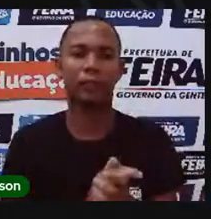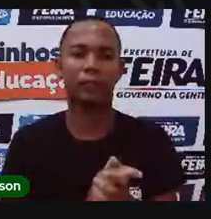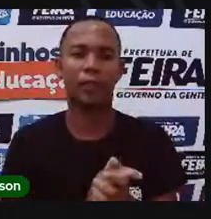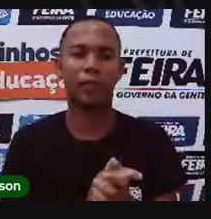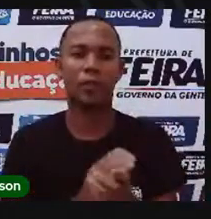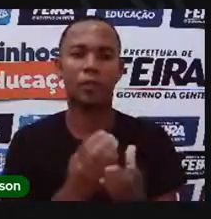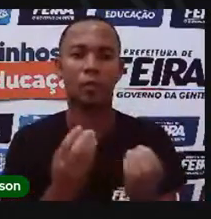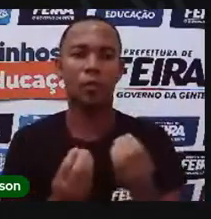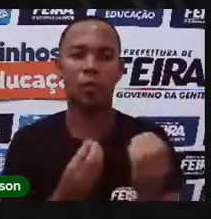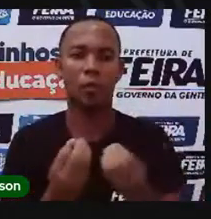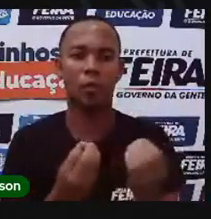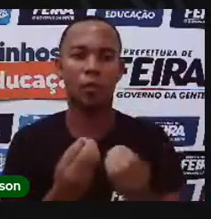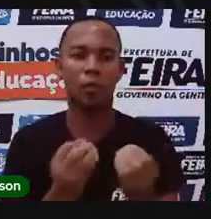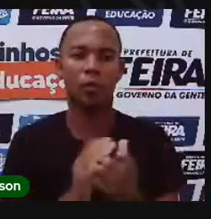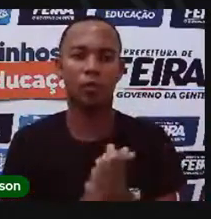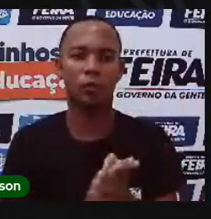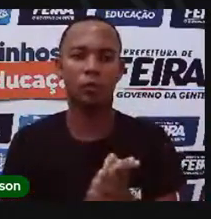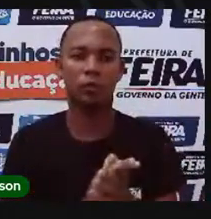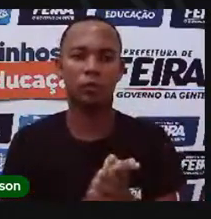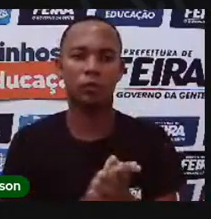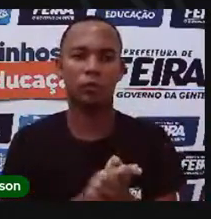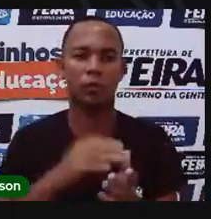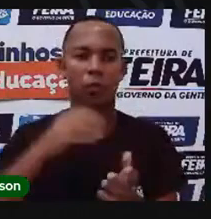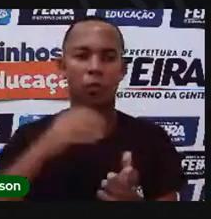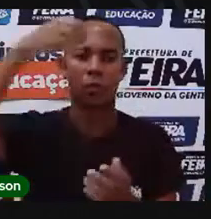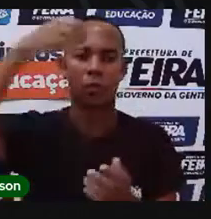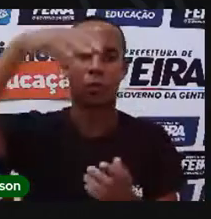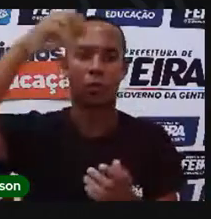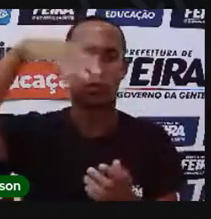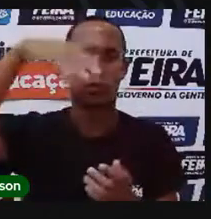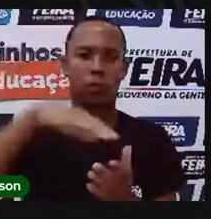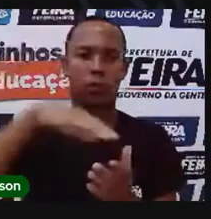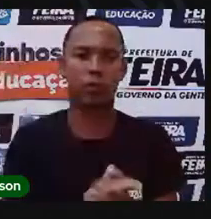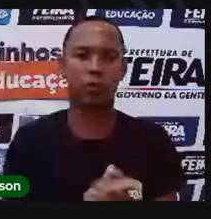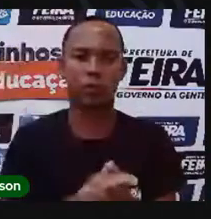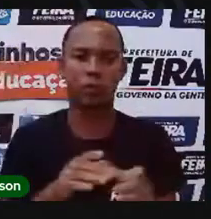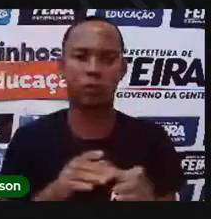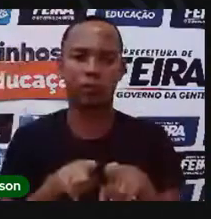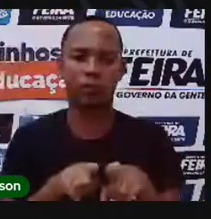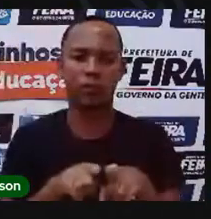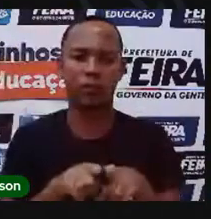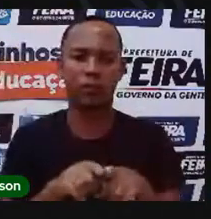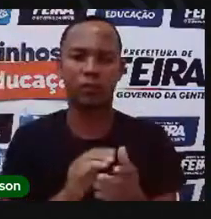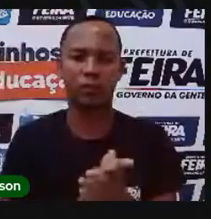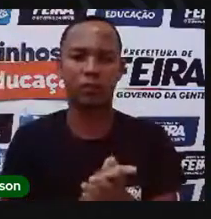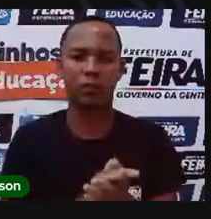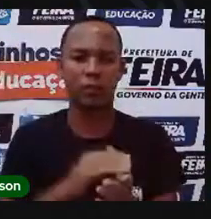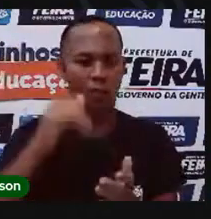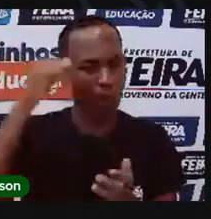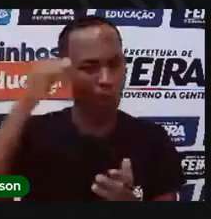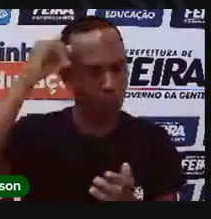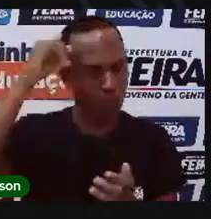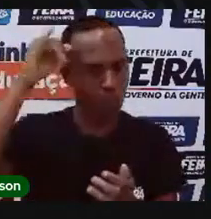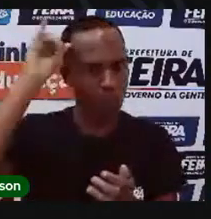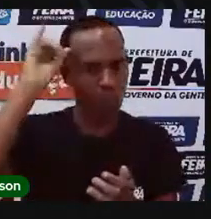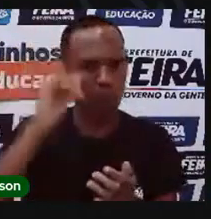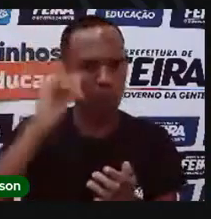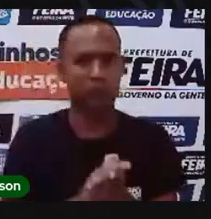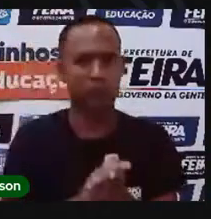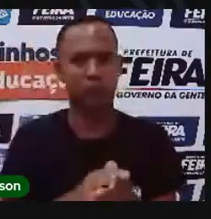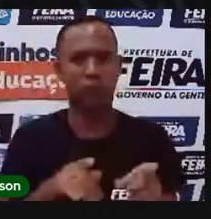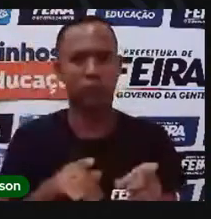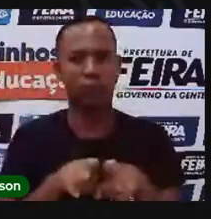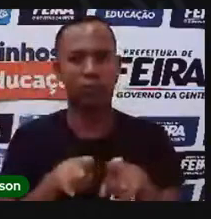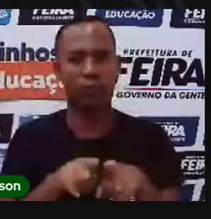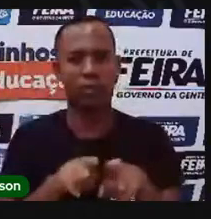Candeeiro, certo? Que é uma luz artificial. Bom, o bolo, olha os